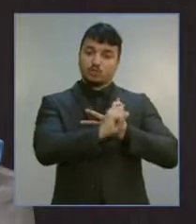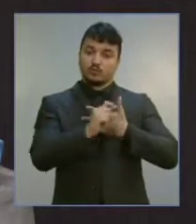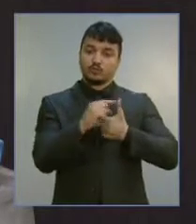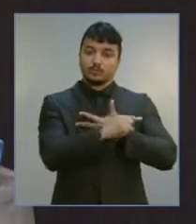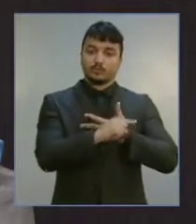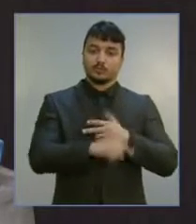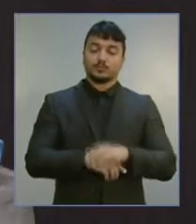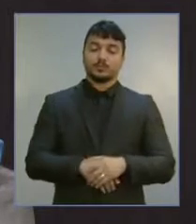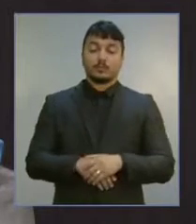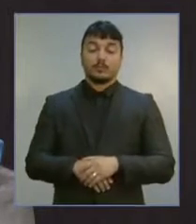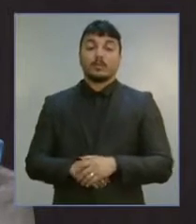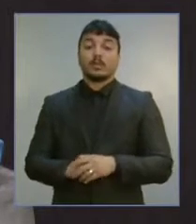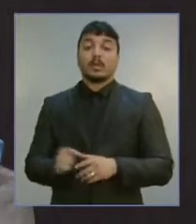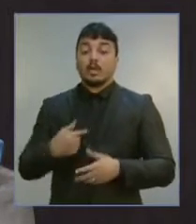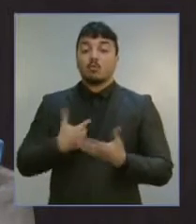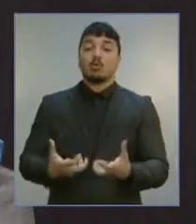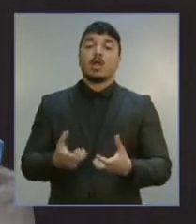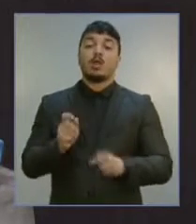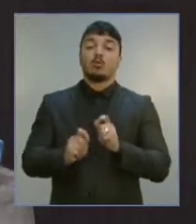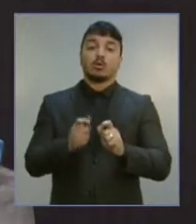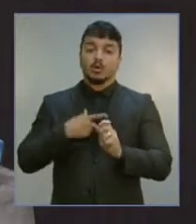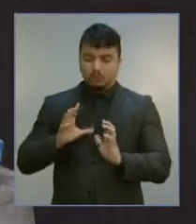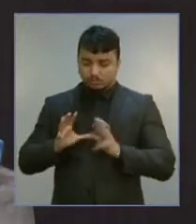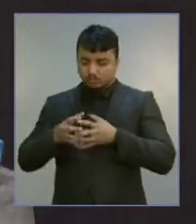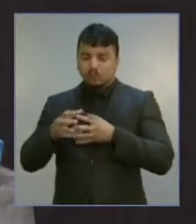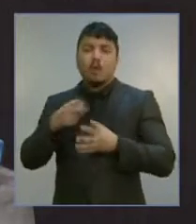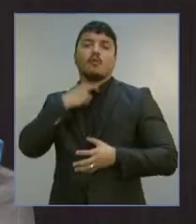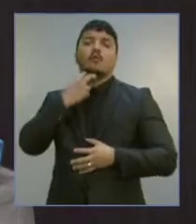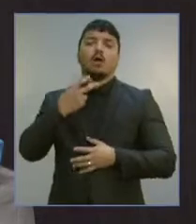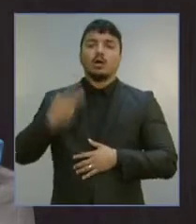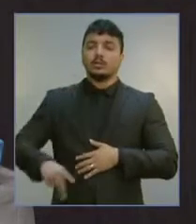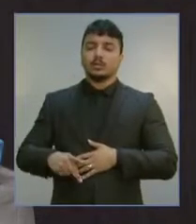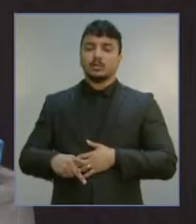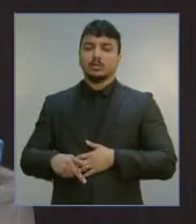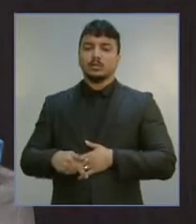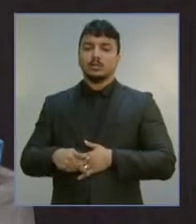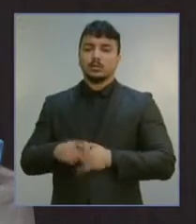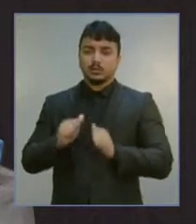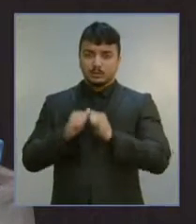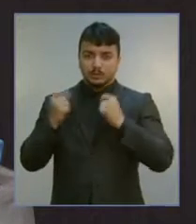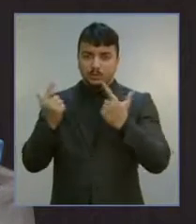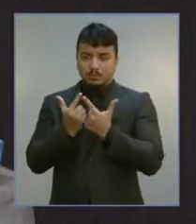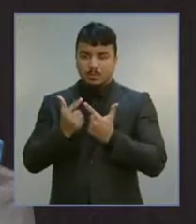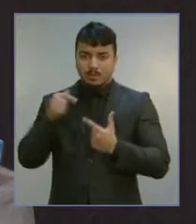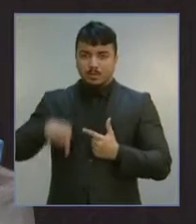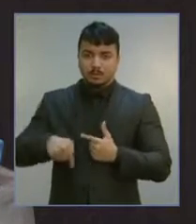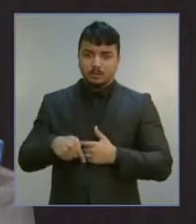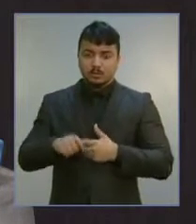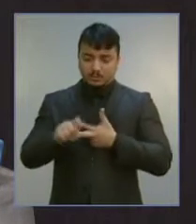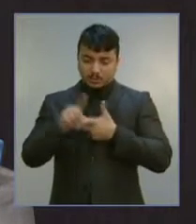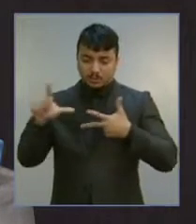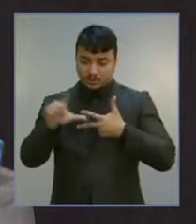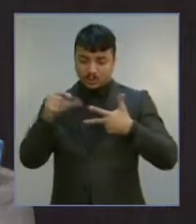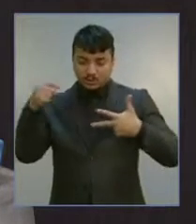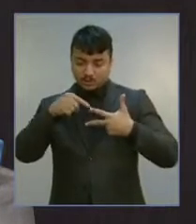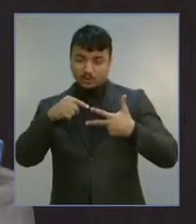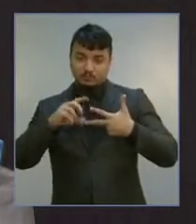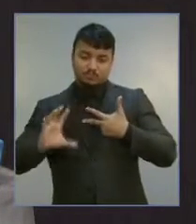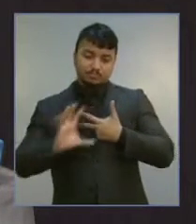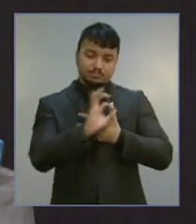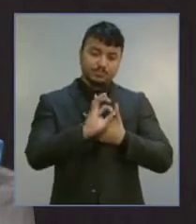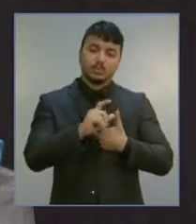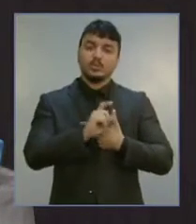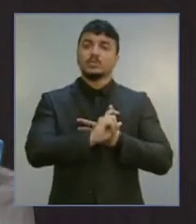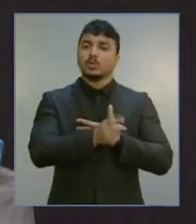eu espero que estas vozes aqui do legislativo em especial